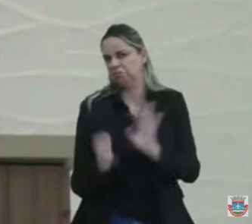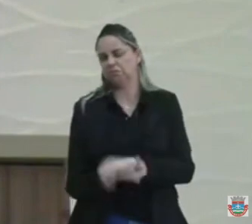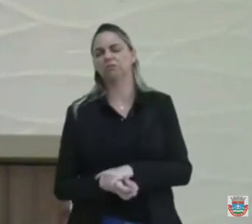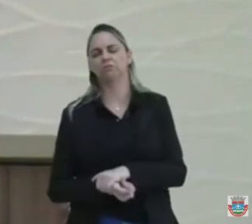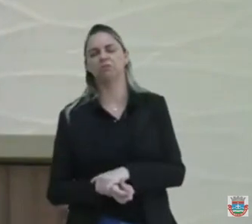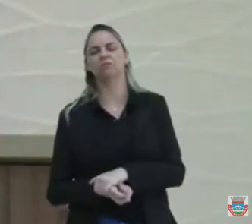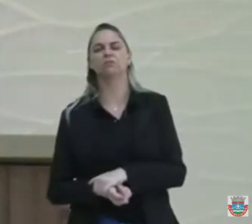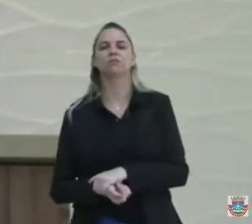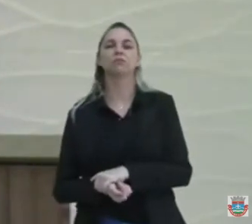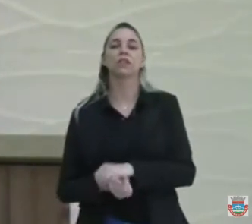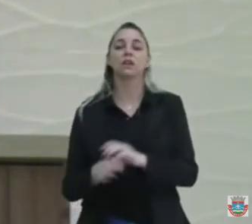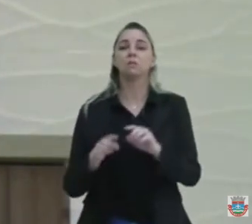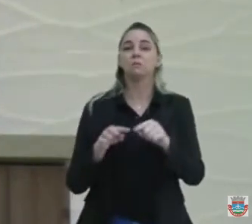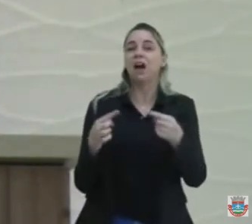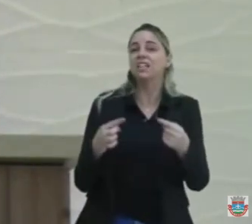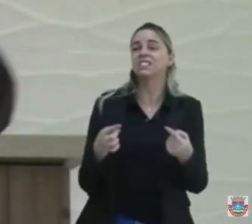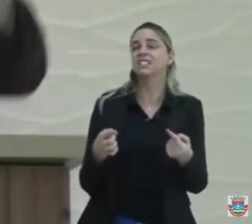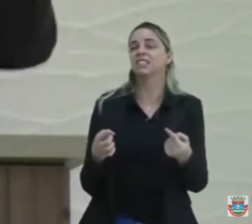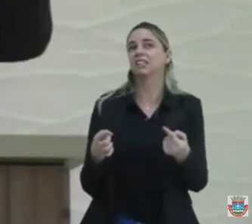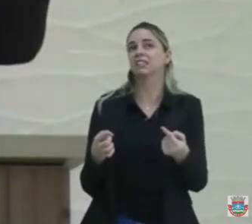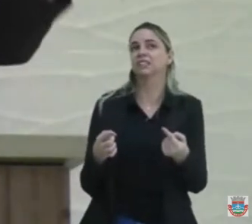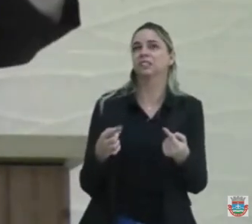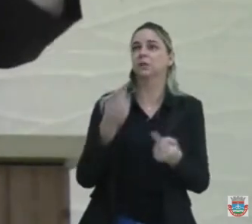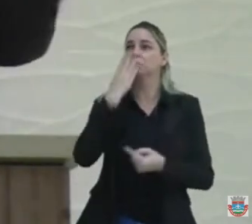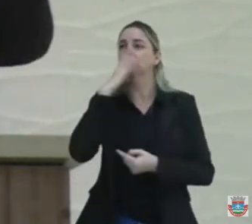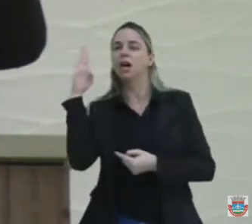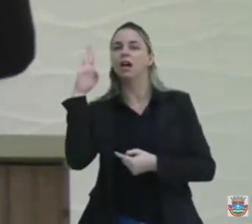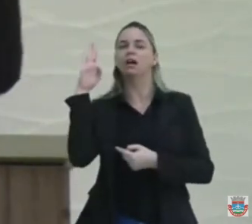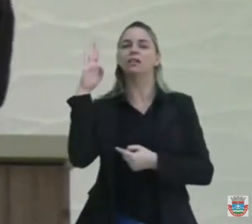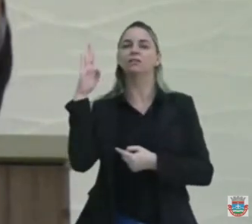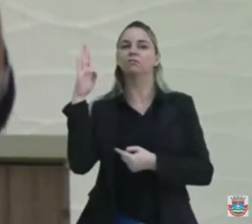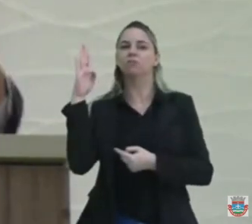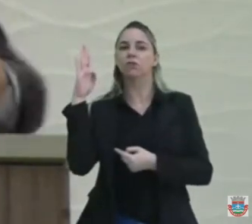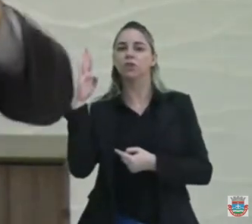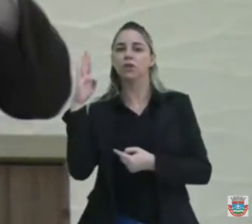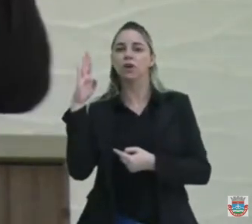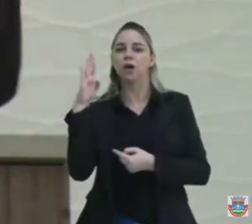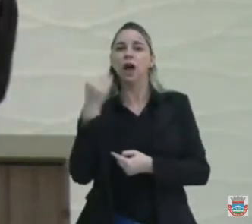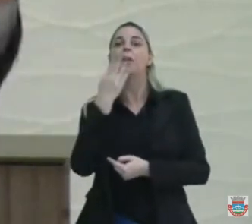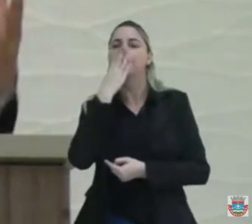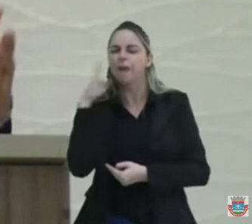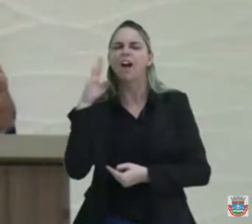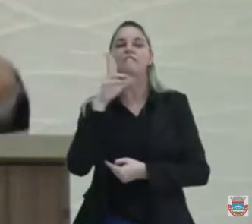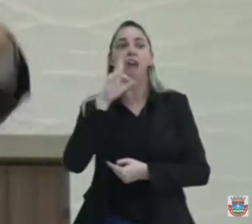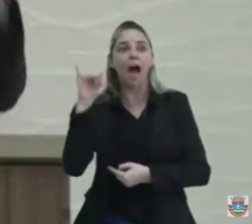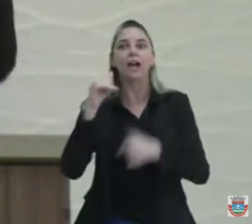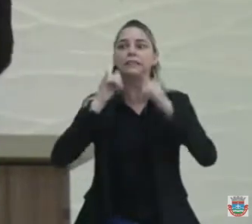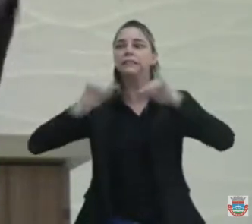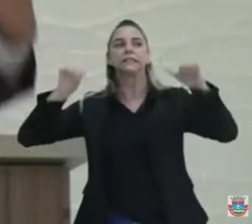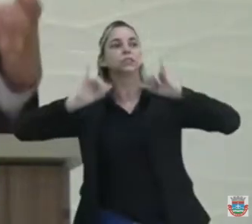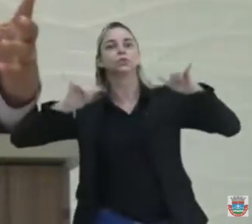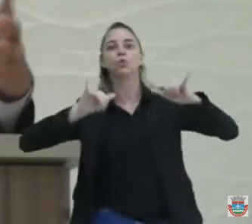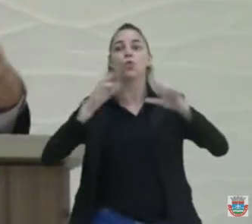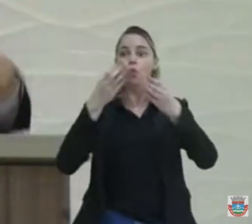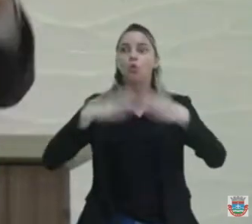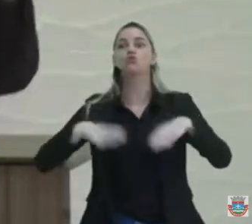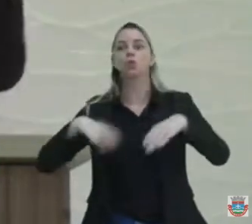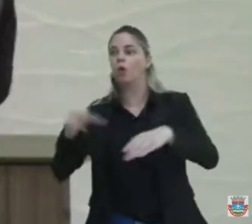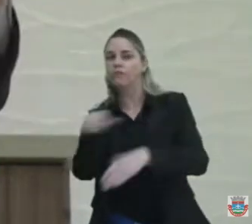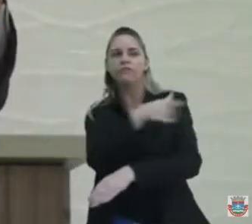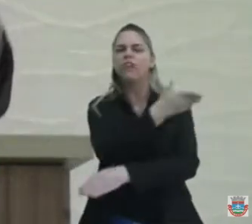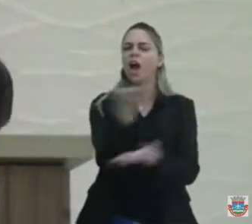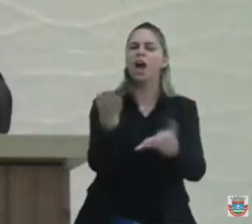Superavitário. Mas prometeram, mandaram o povo estudar, vai ter concurso público, estudem